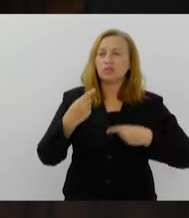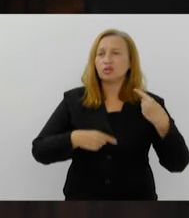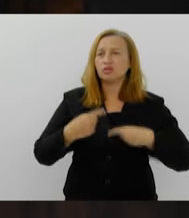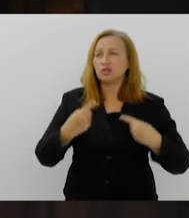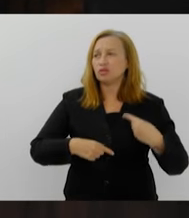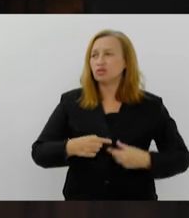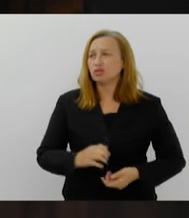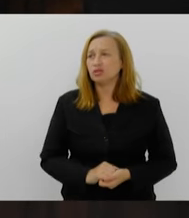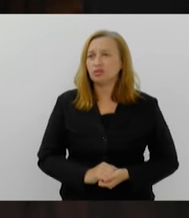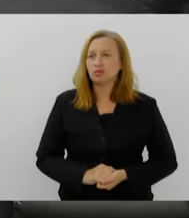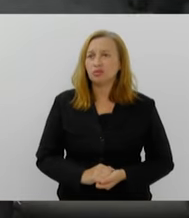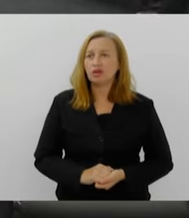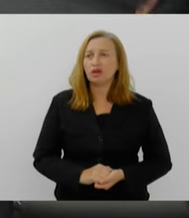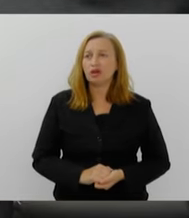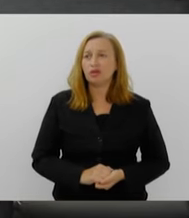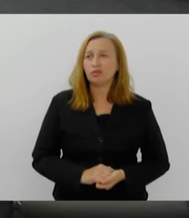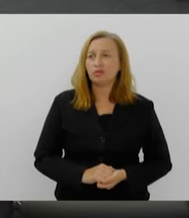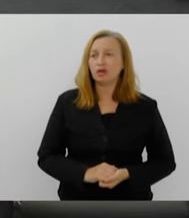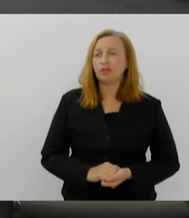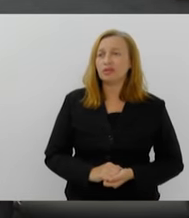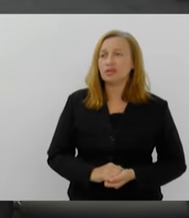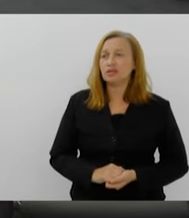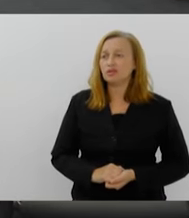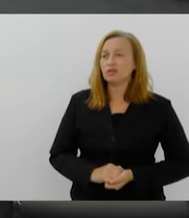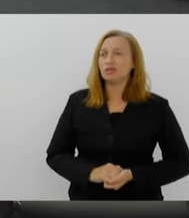dispõe de 10 minutos.